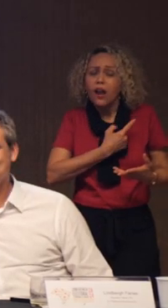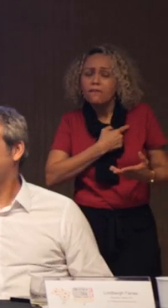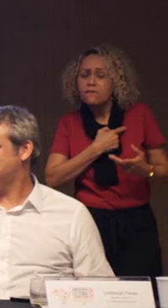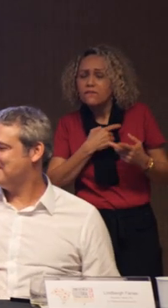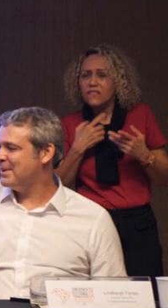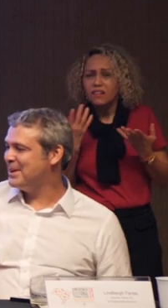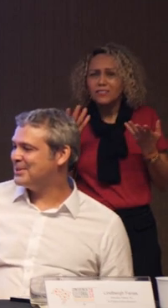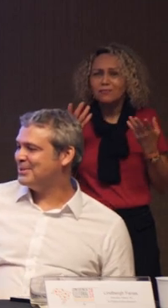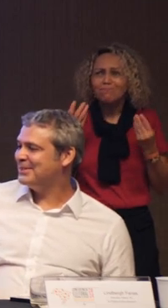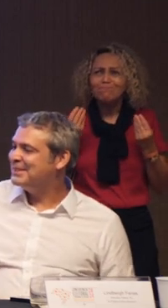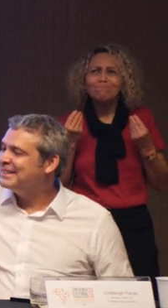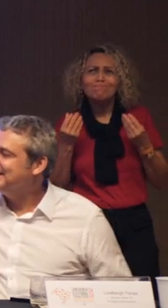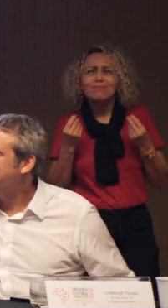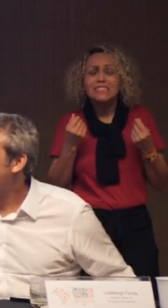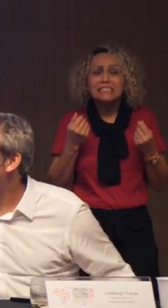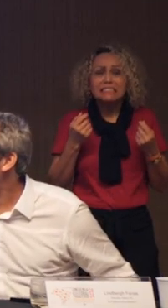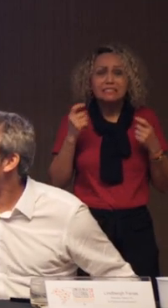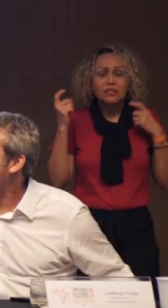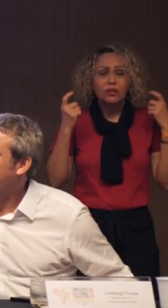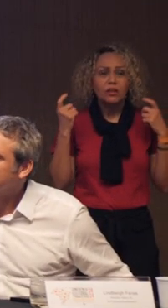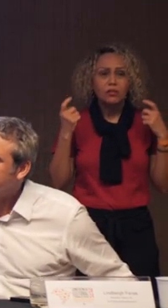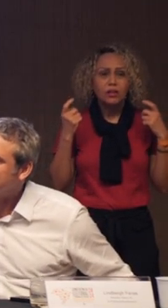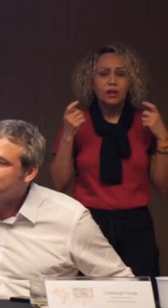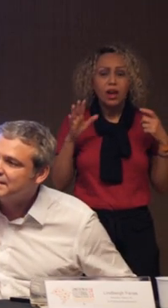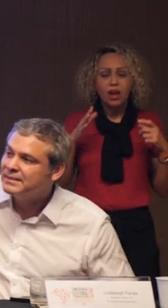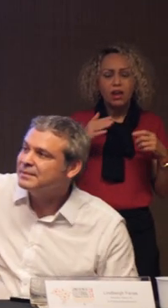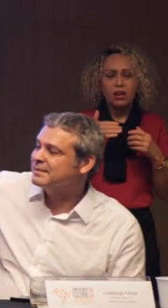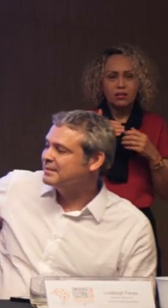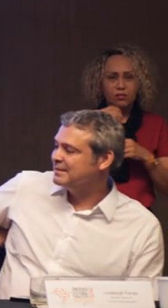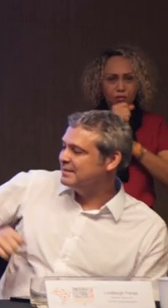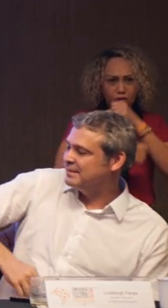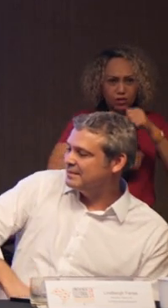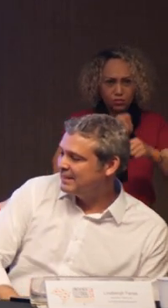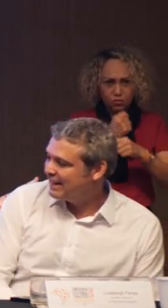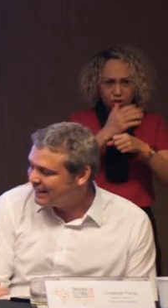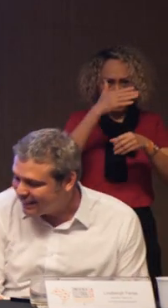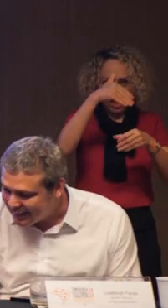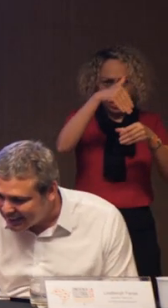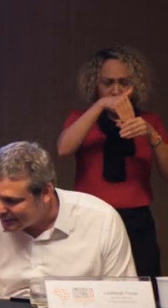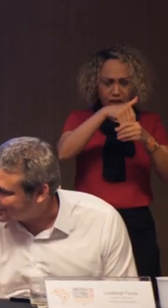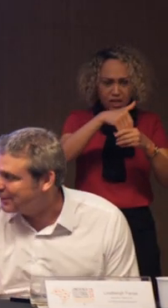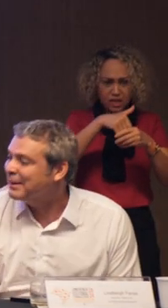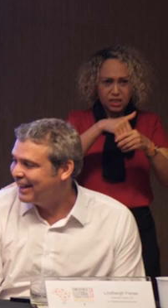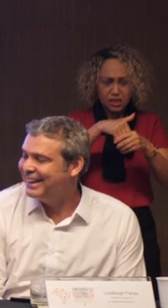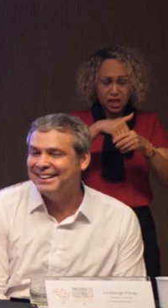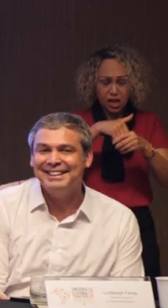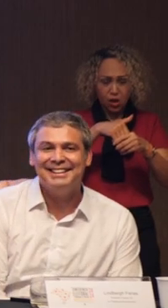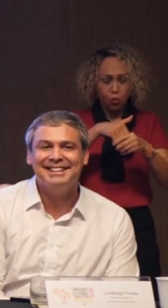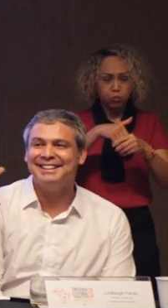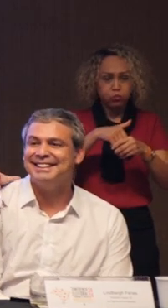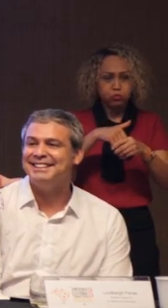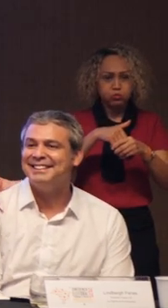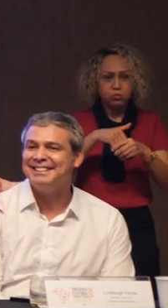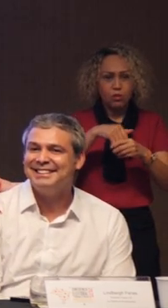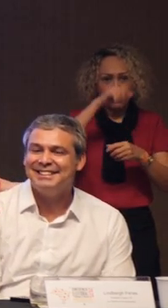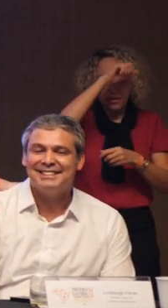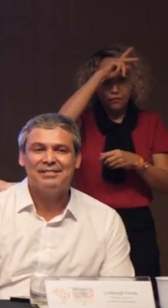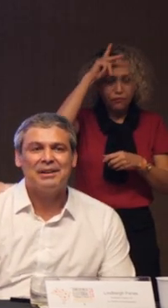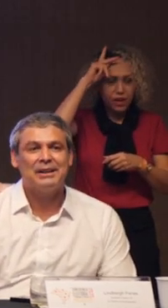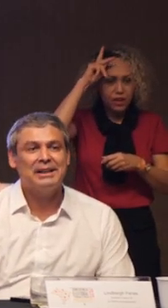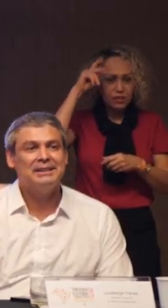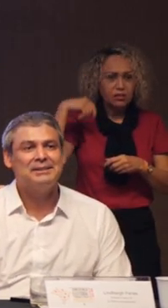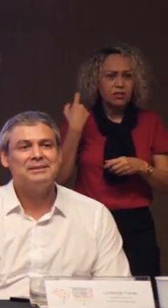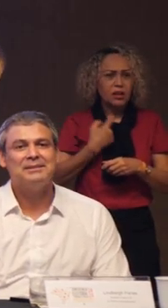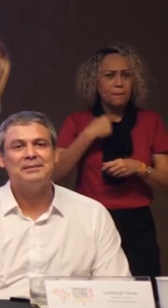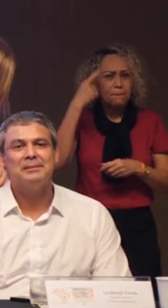aqui é a disputa dessa eleição, que vai ser um momento novo para a gente, que é a questão da federação.